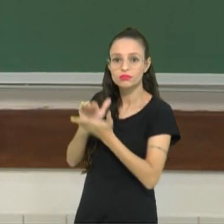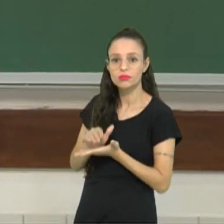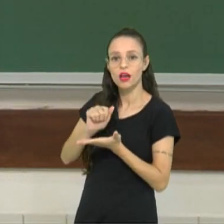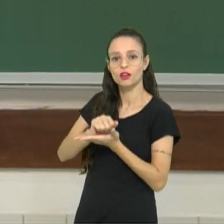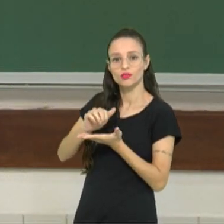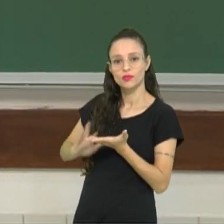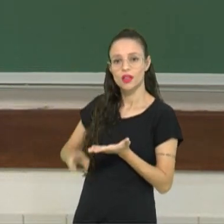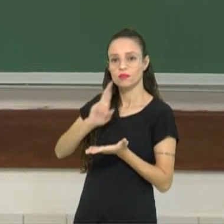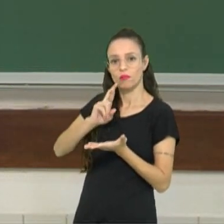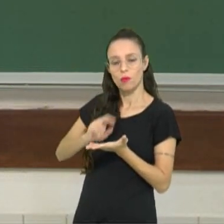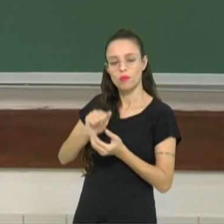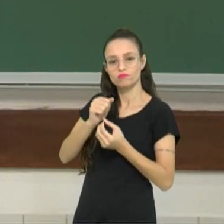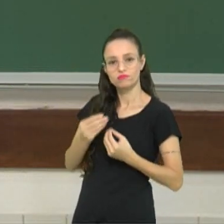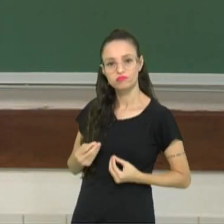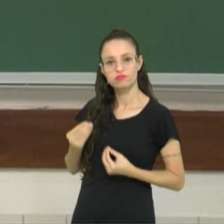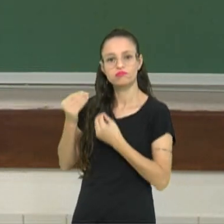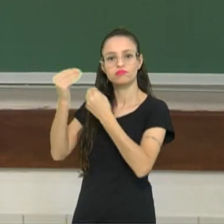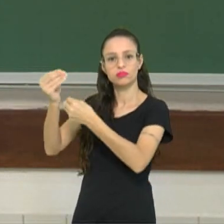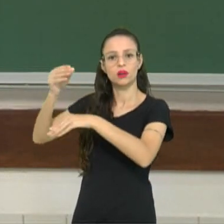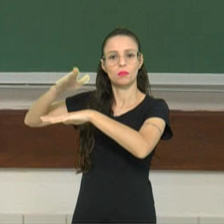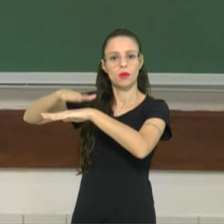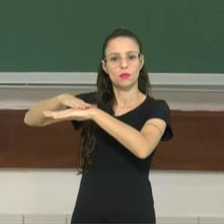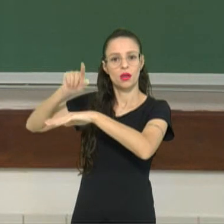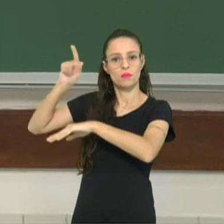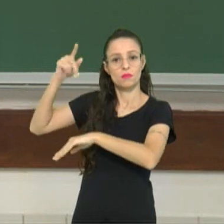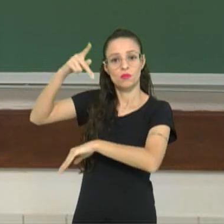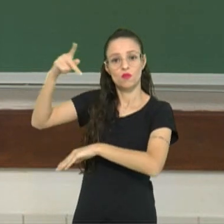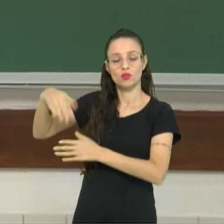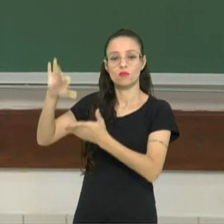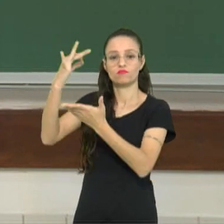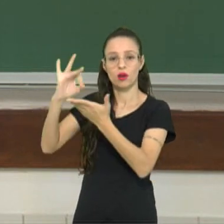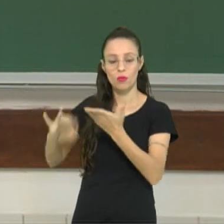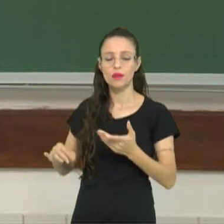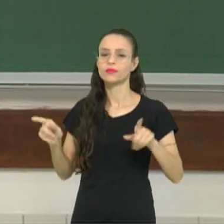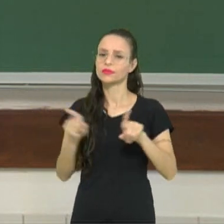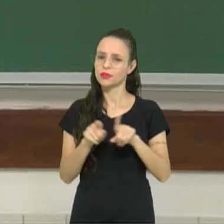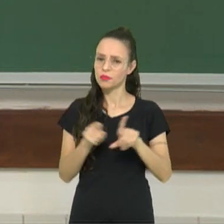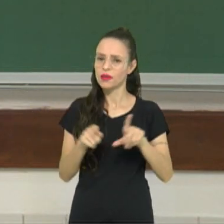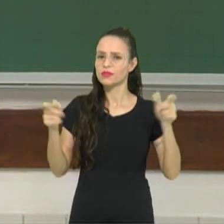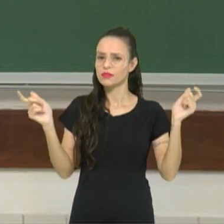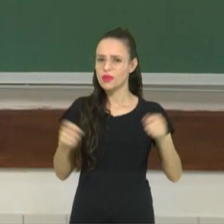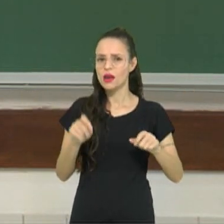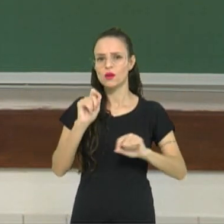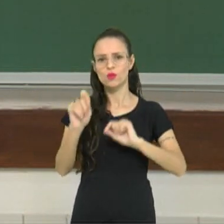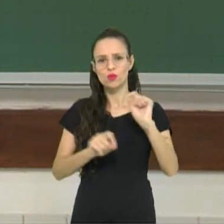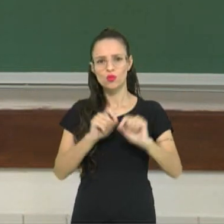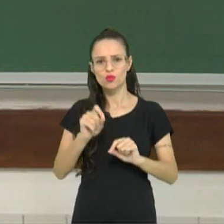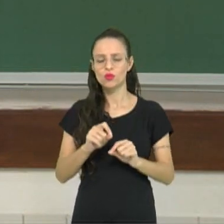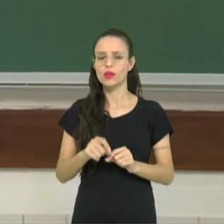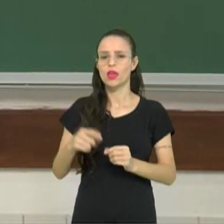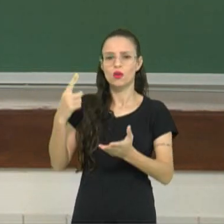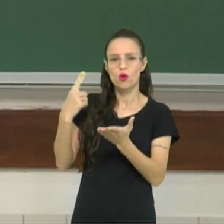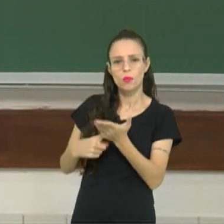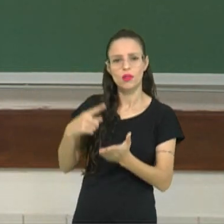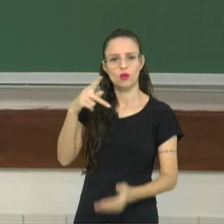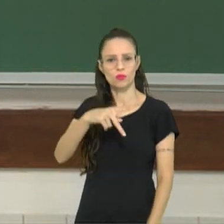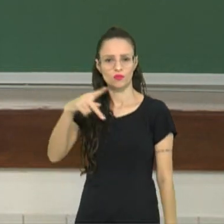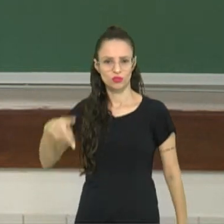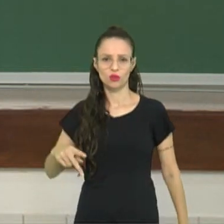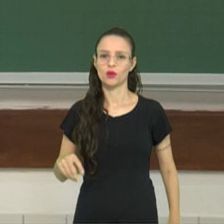e nisso o professor vai corrigir, vai devolver para você, mas você tem como tirar dúvidas assim mesmo, né? Dá para marcar com ele e tudo